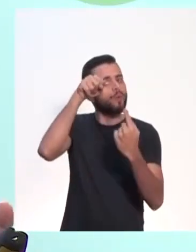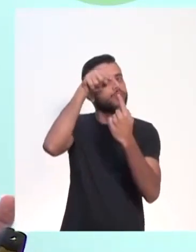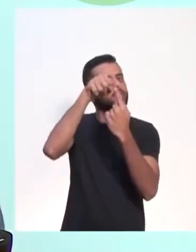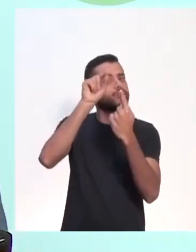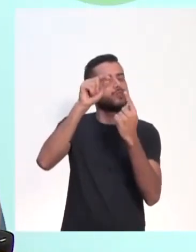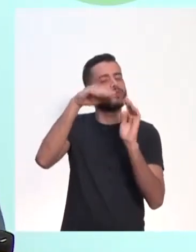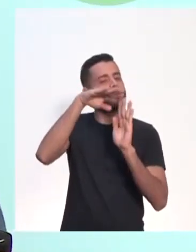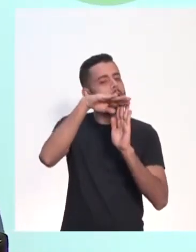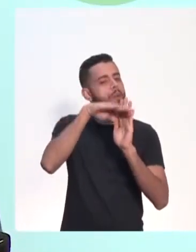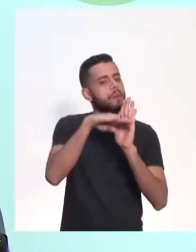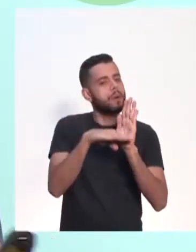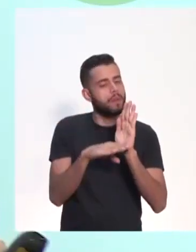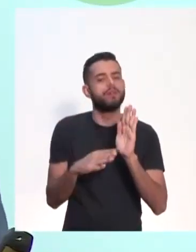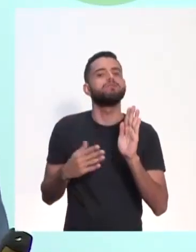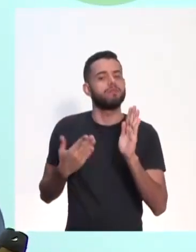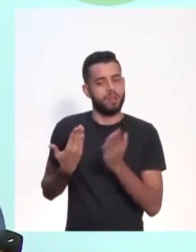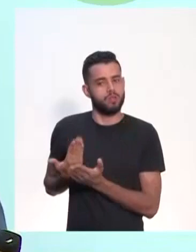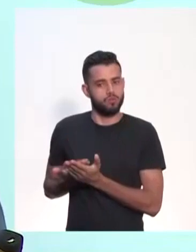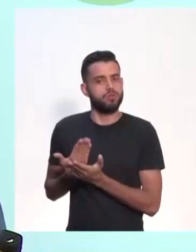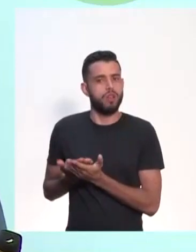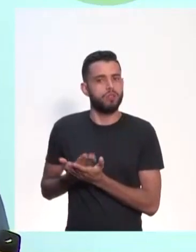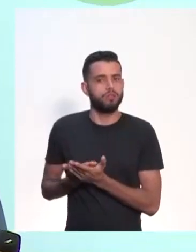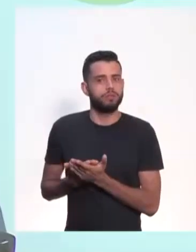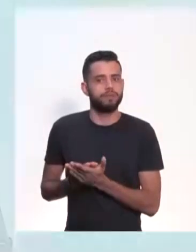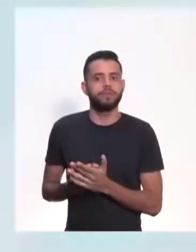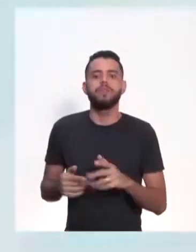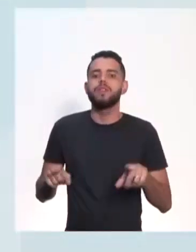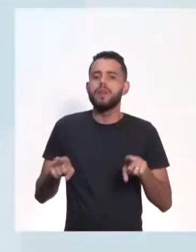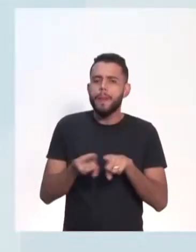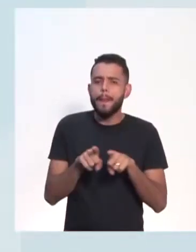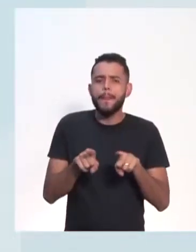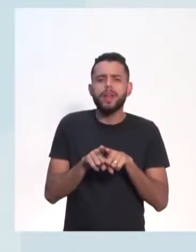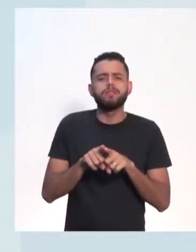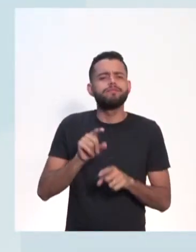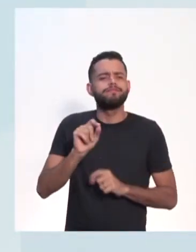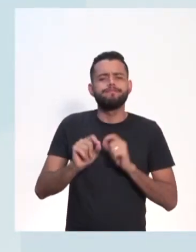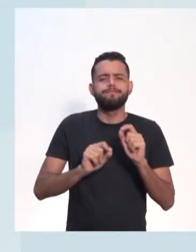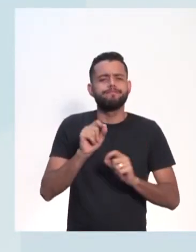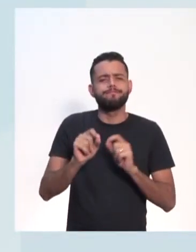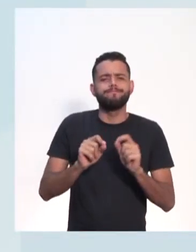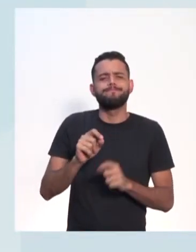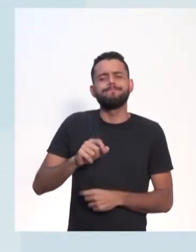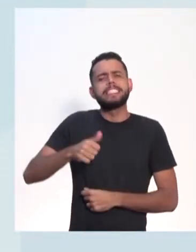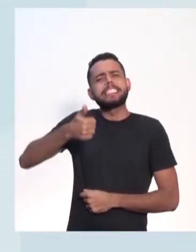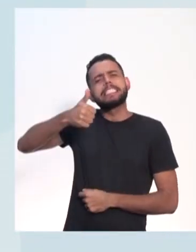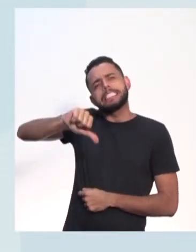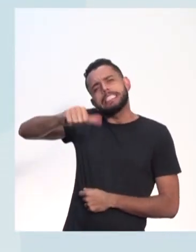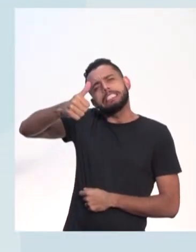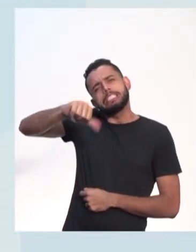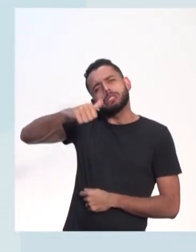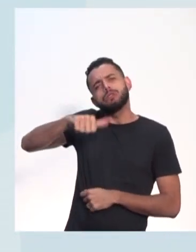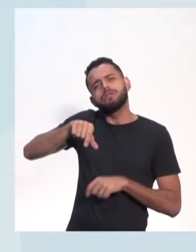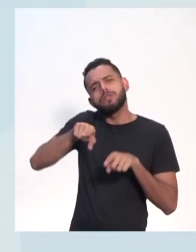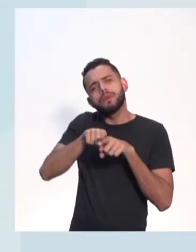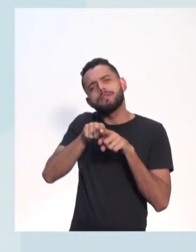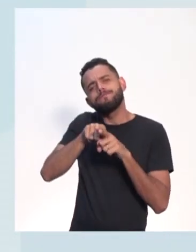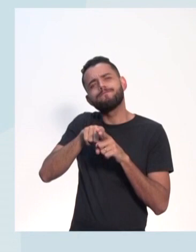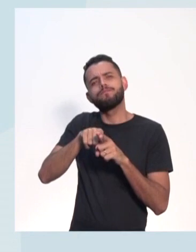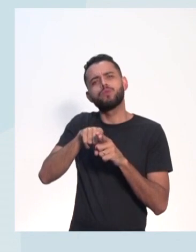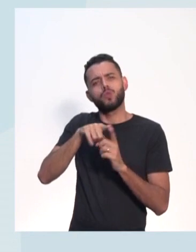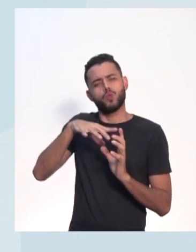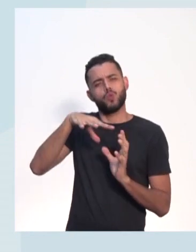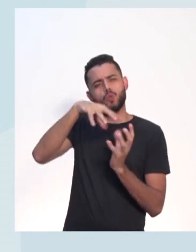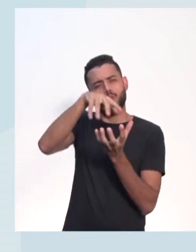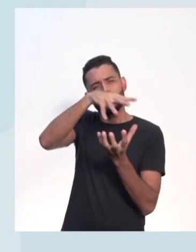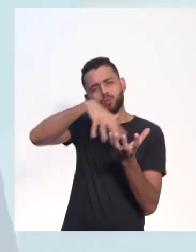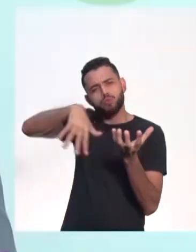tem para estudar. Outro ponto, ser crítico e protagonista diante do mundo. Muitas vezes, a gente